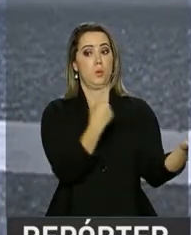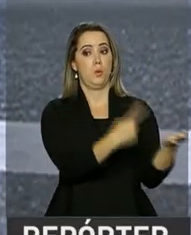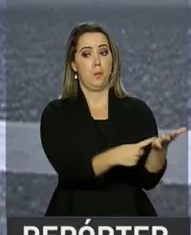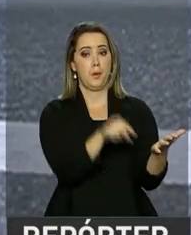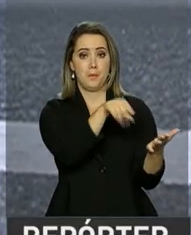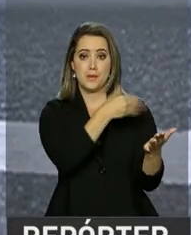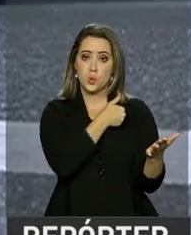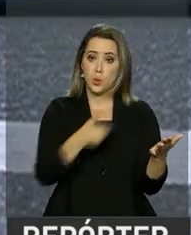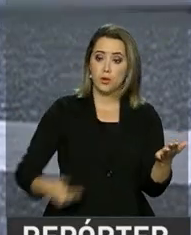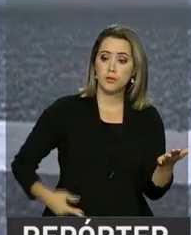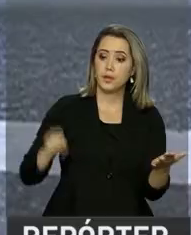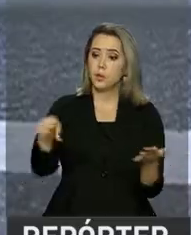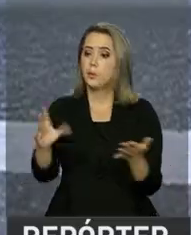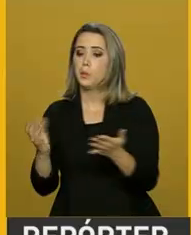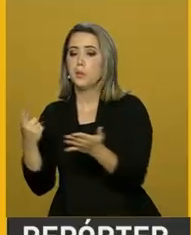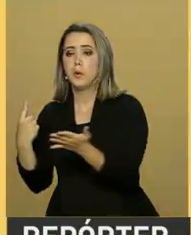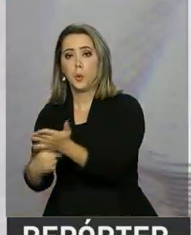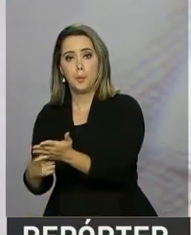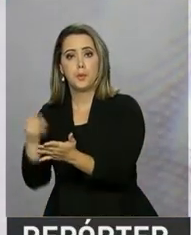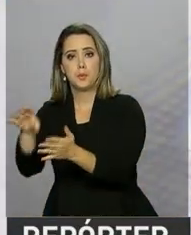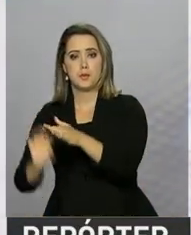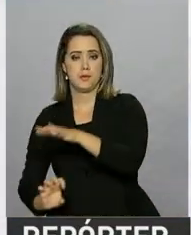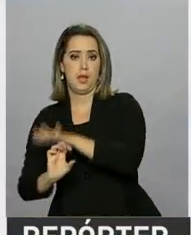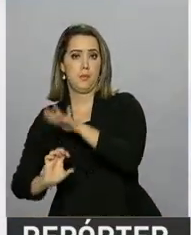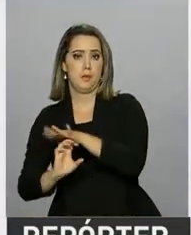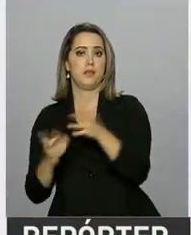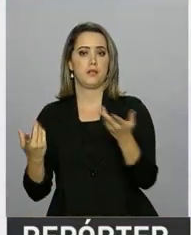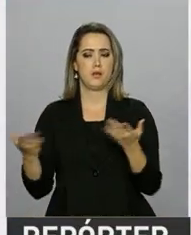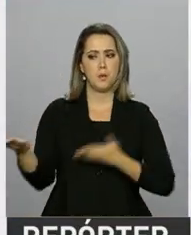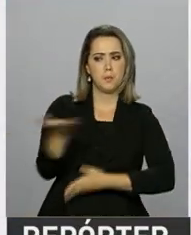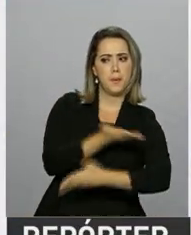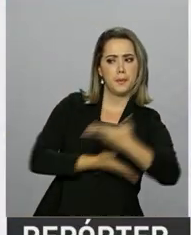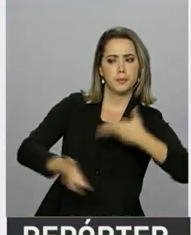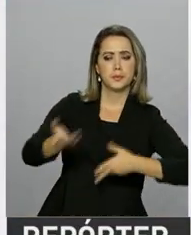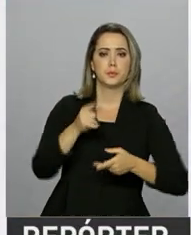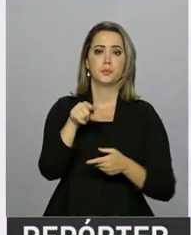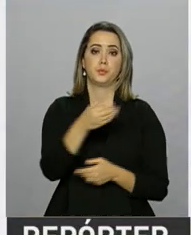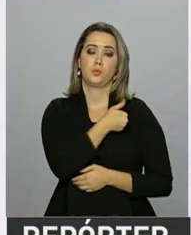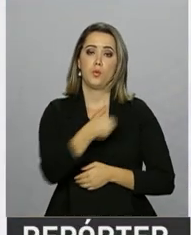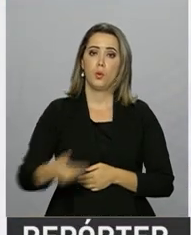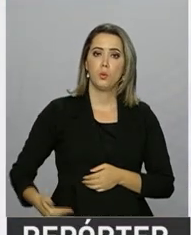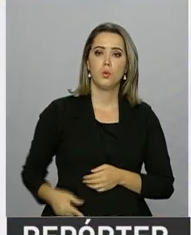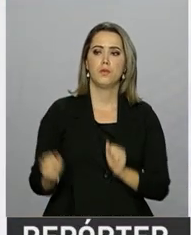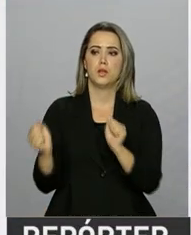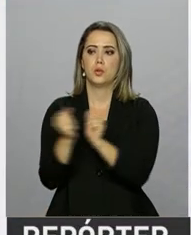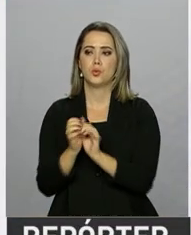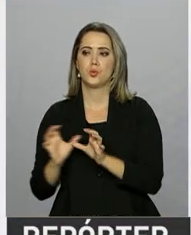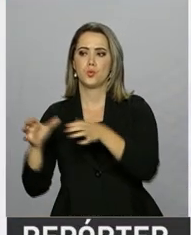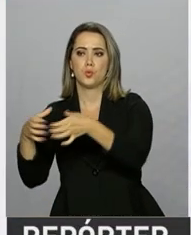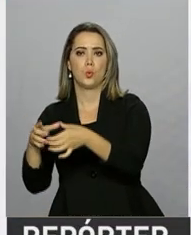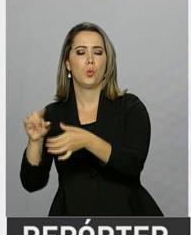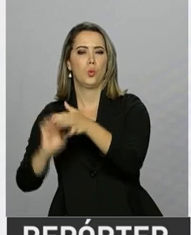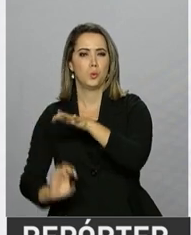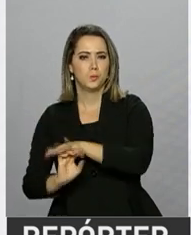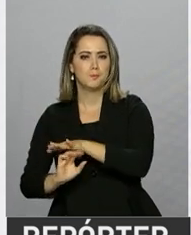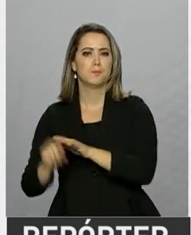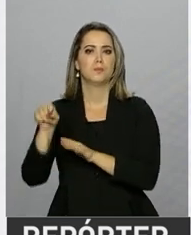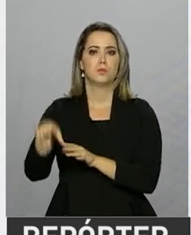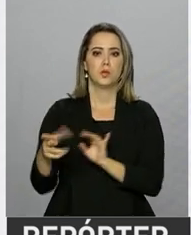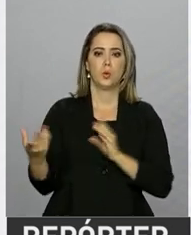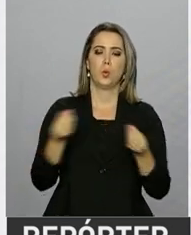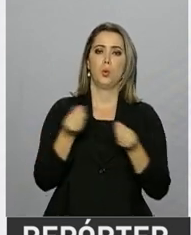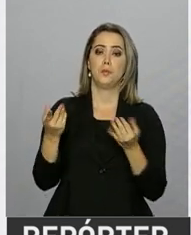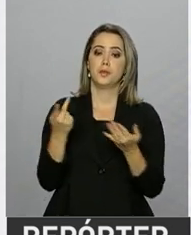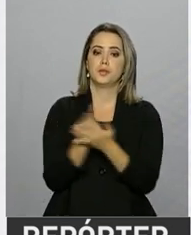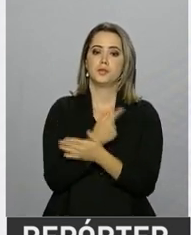empresa que explora o serviço para chegar ao entendimento governo e concessionária vão se reunir para definir como